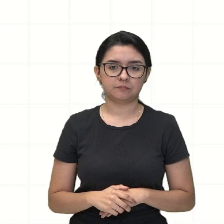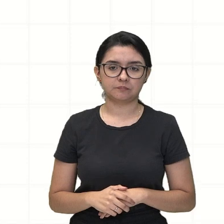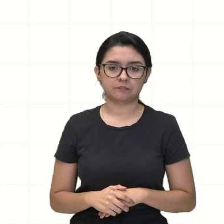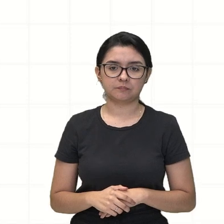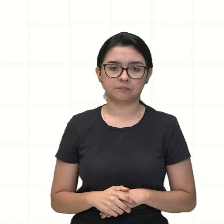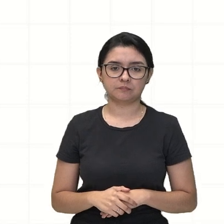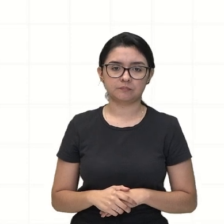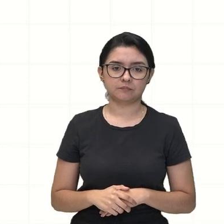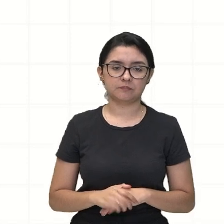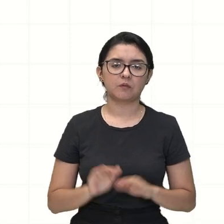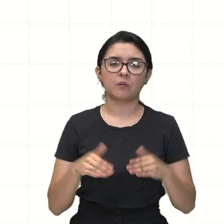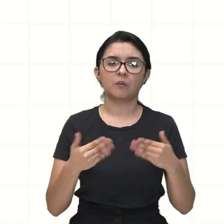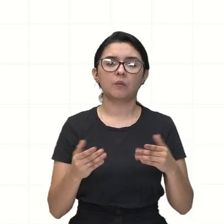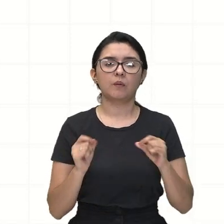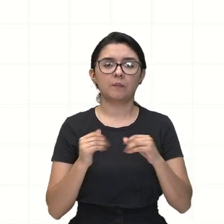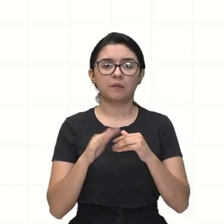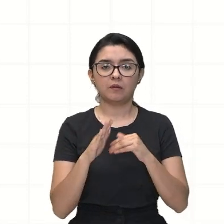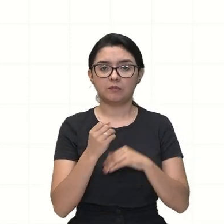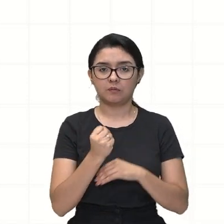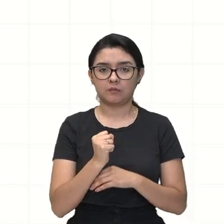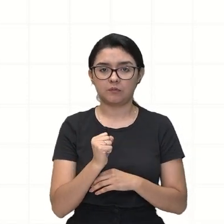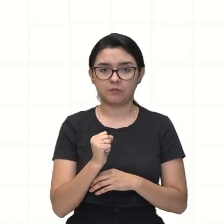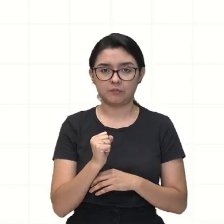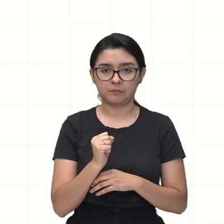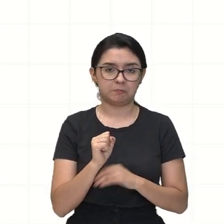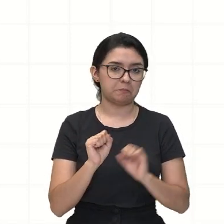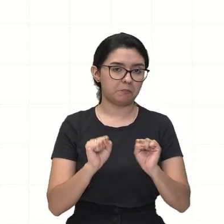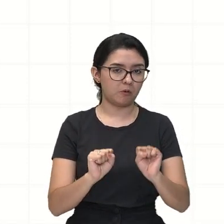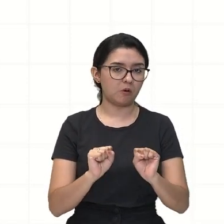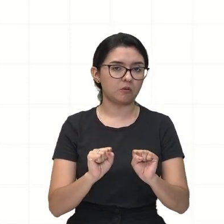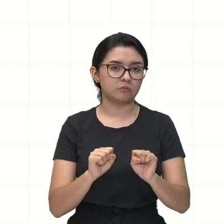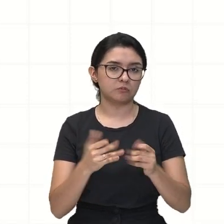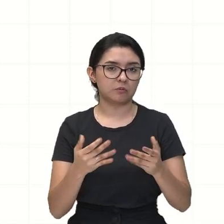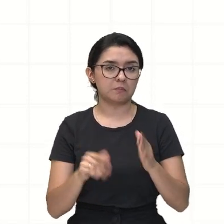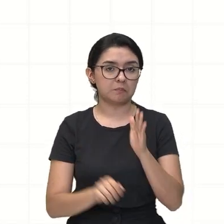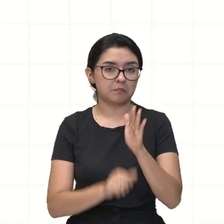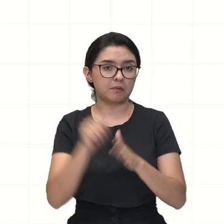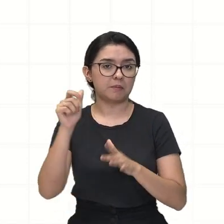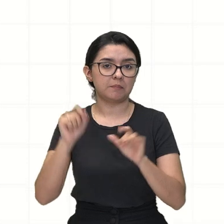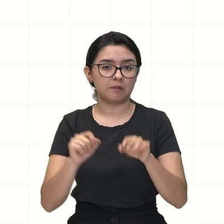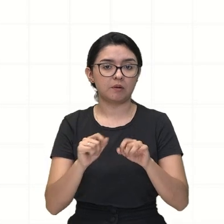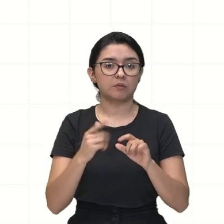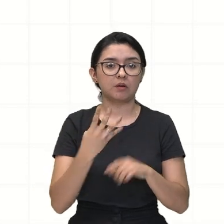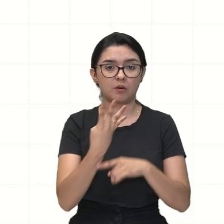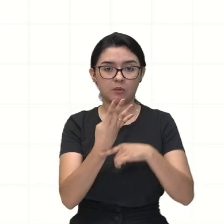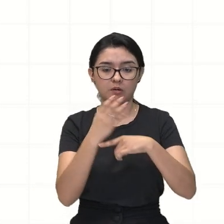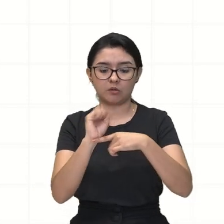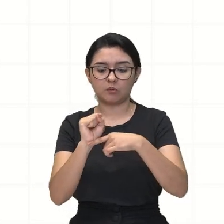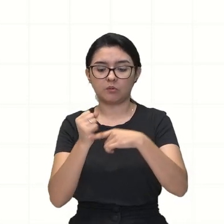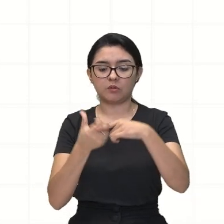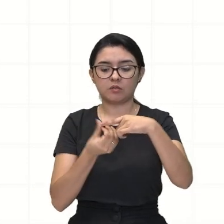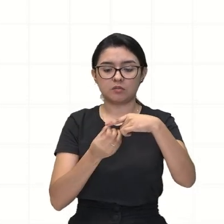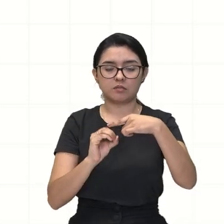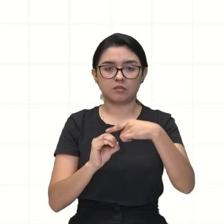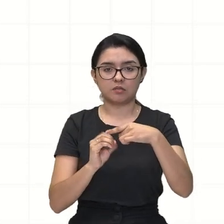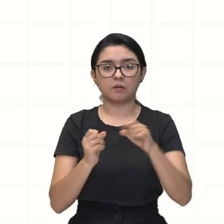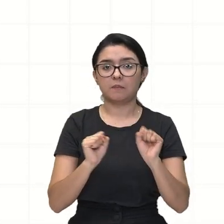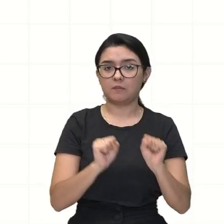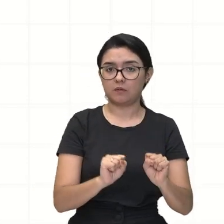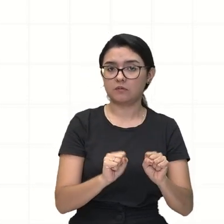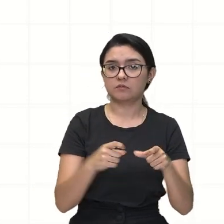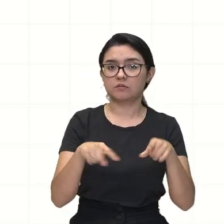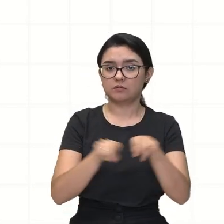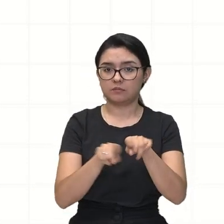é maior que o 8. Eu posso dizer o seguinte, já que eu escrevi primeiro 48 sobre 60, eu posso dizer que 48 sobre